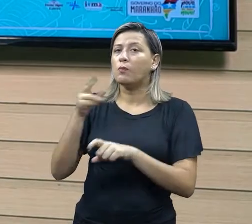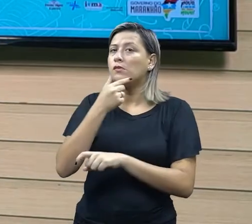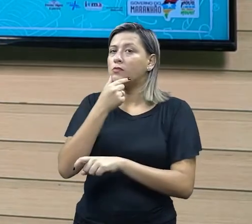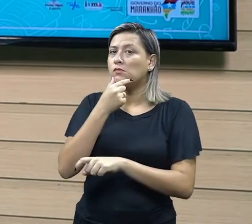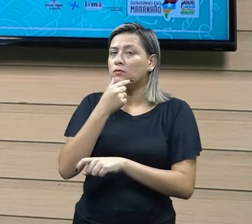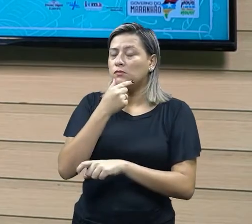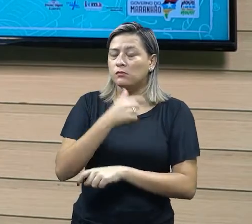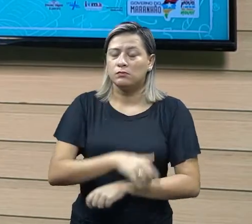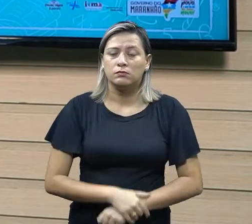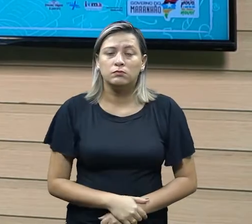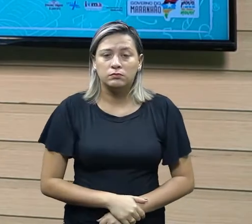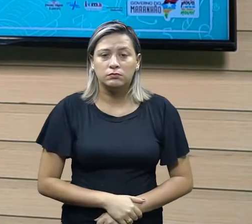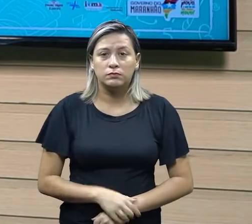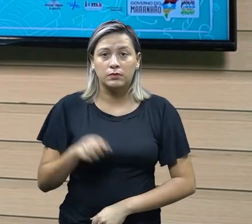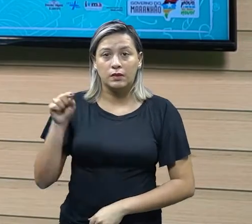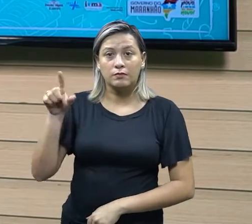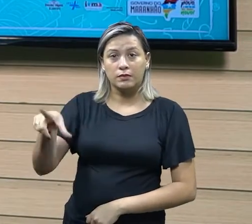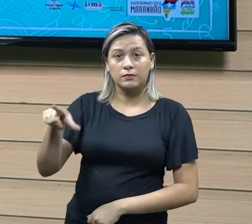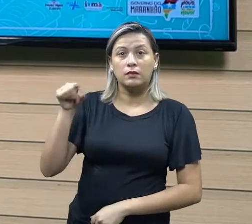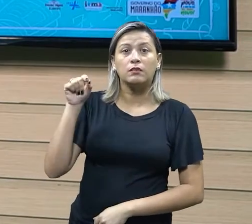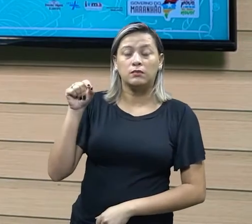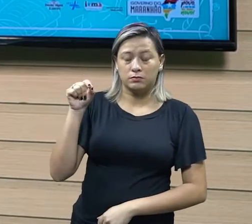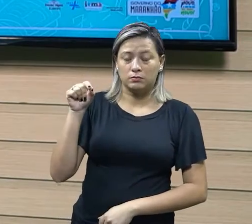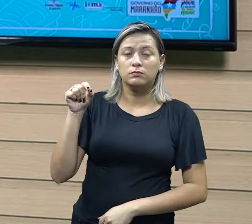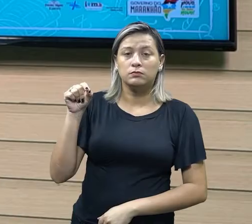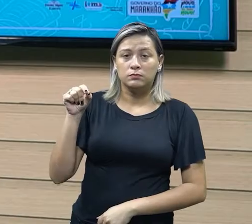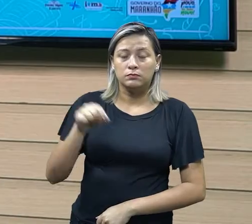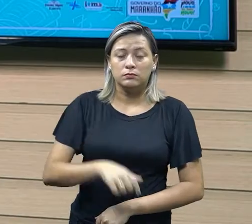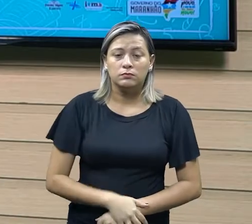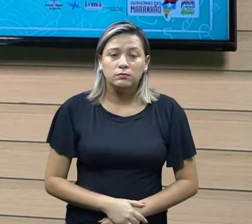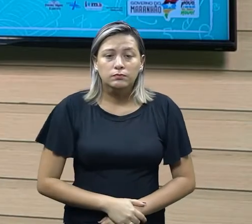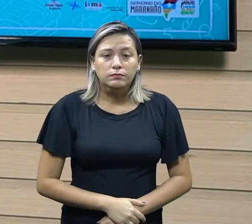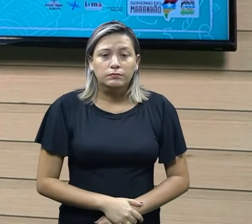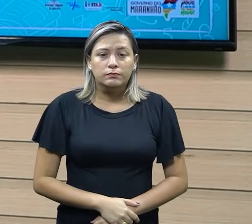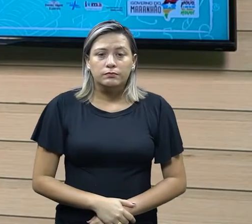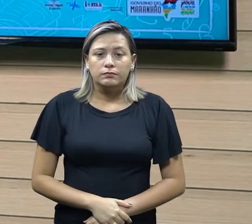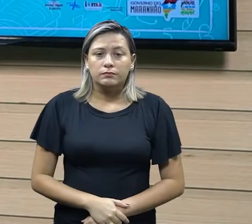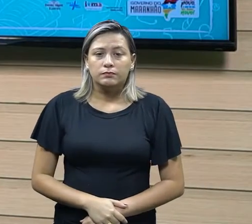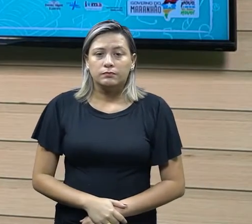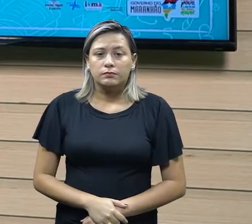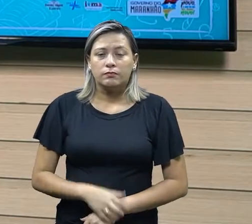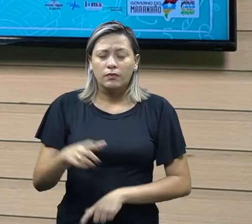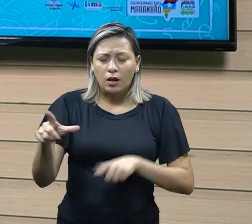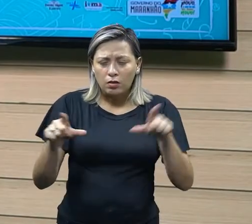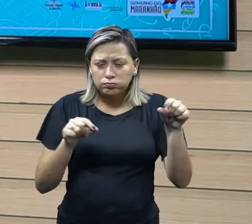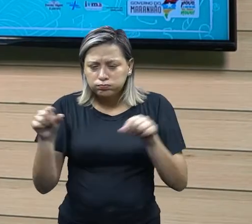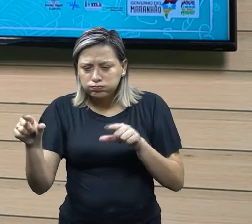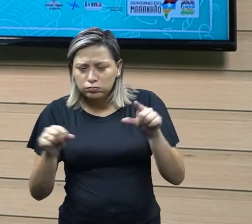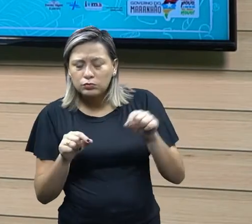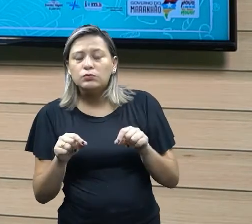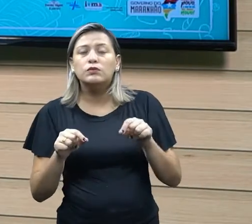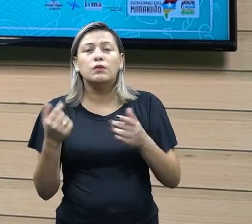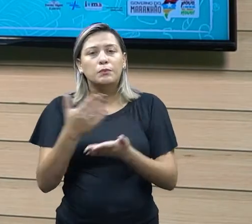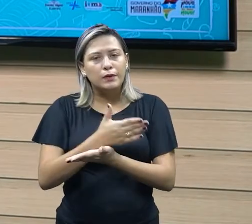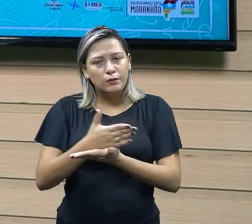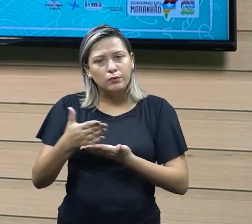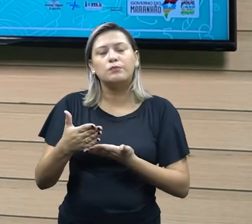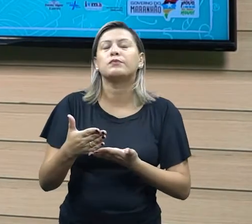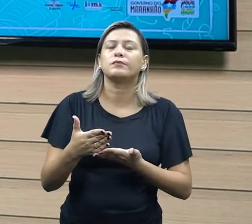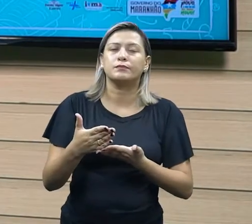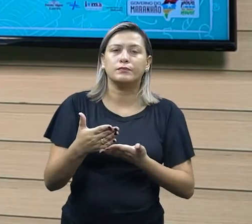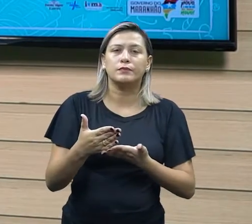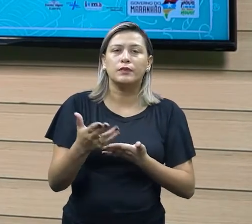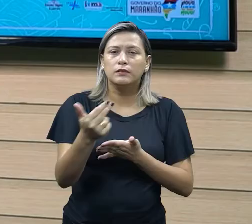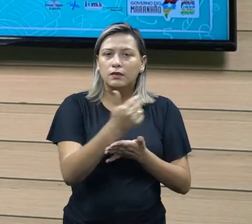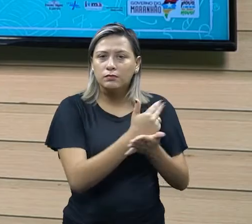Aqui você vai selecionar algumas opções para poder dar início ao trabalho. E lembrando,